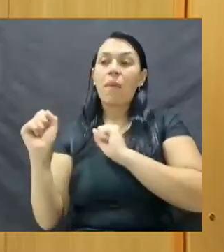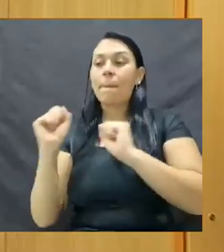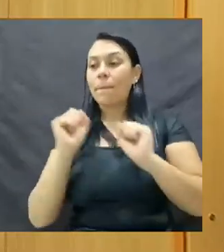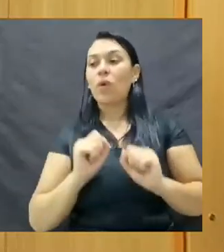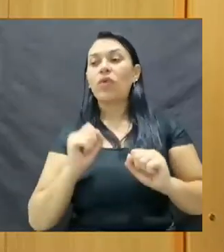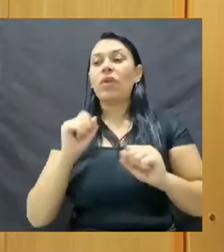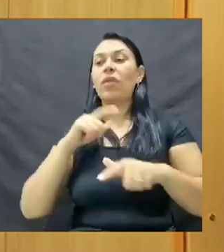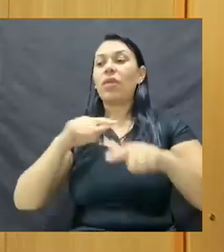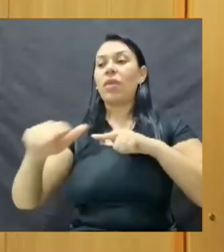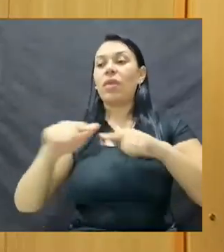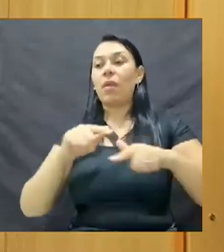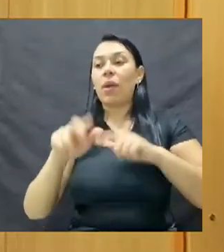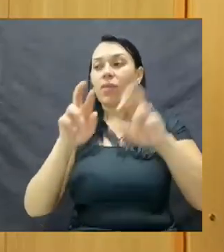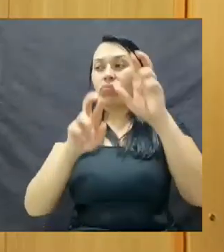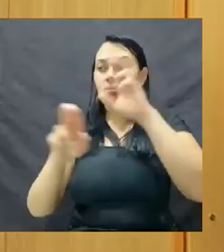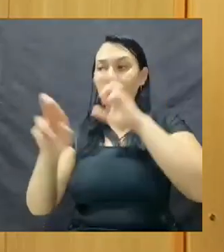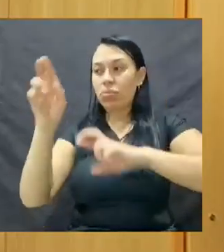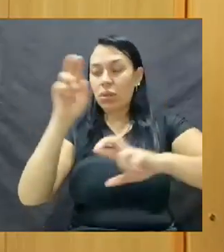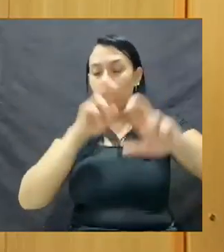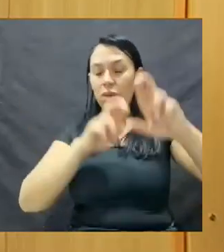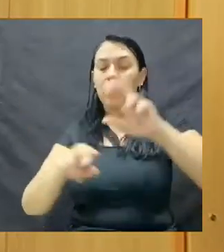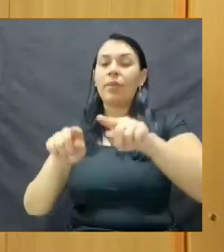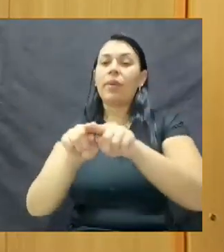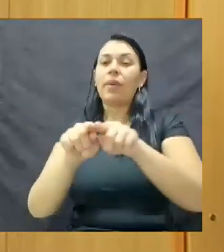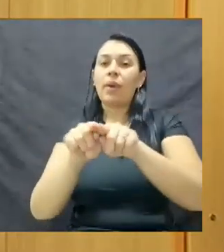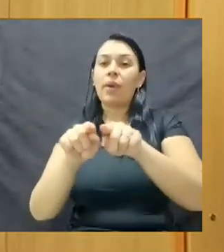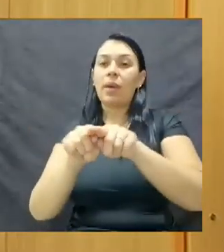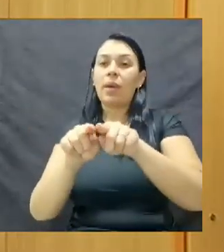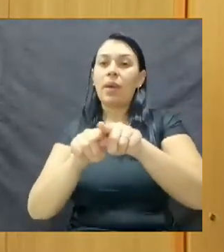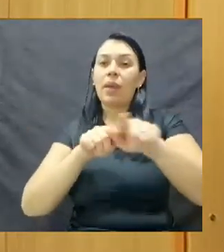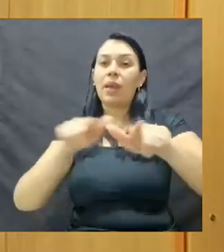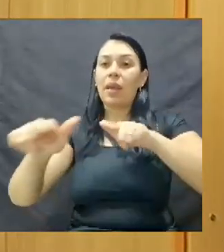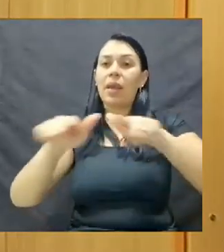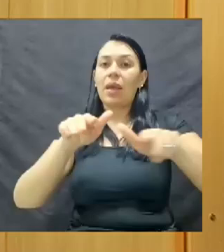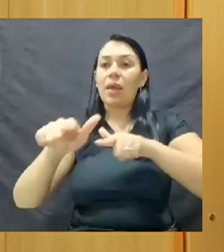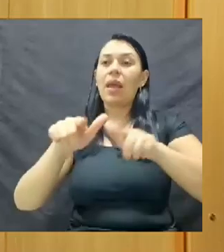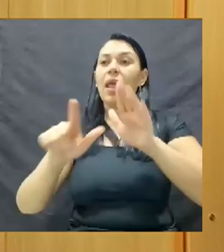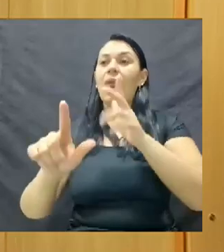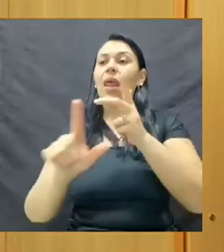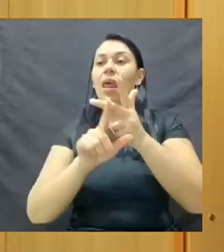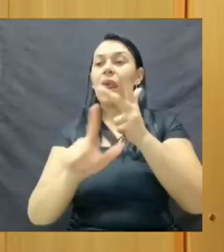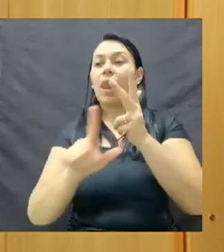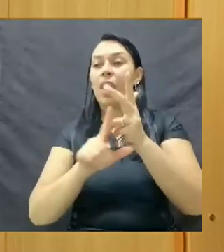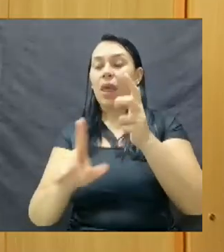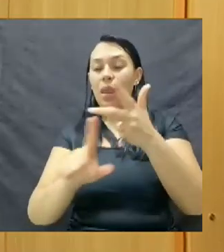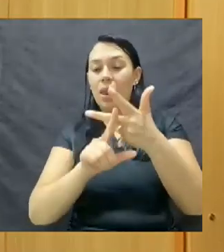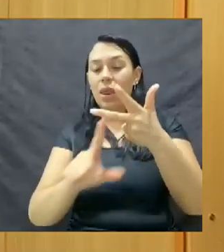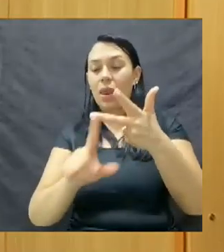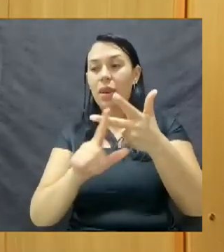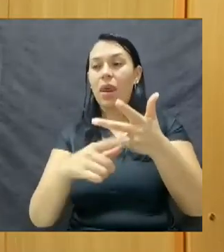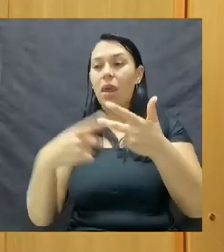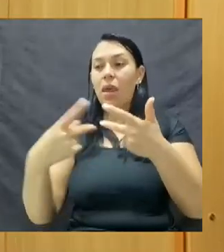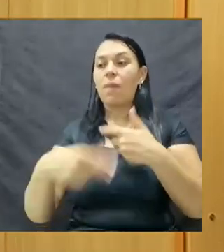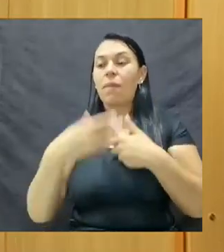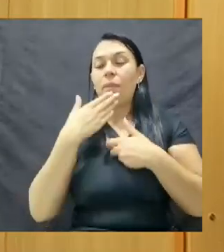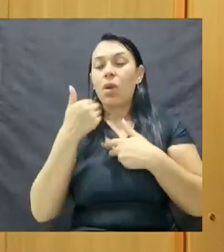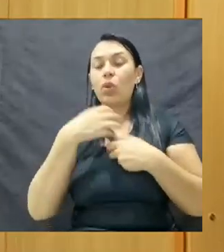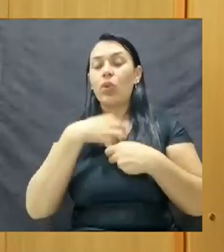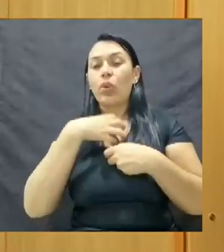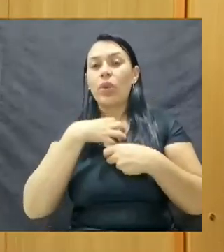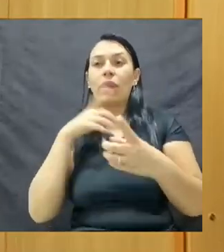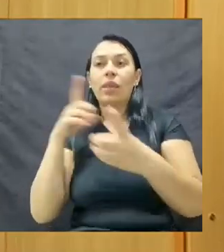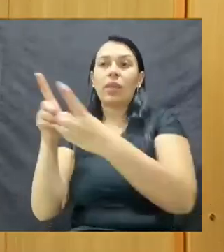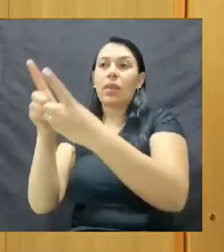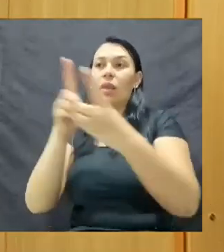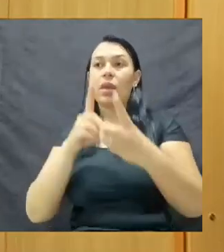dele e também, sabe, o trabalho de legislador aqui da melhor maneira, atendendo a todos os munícipes